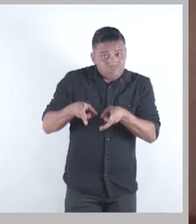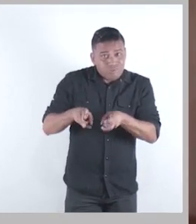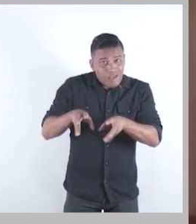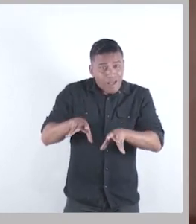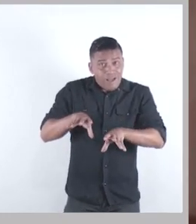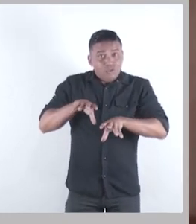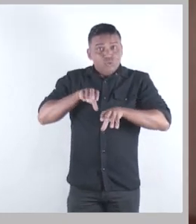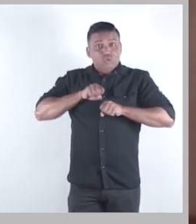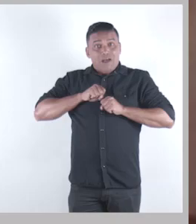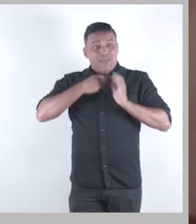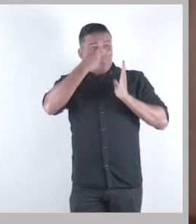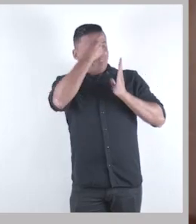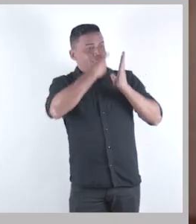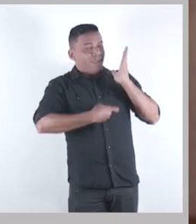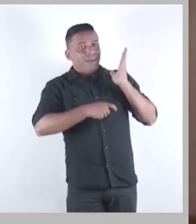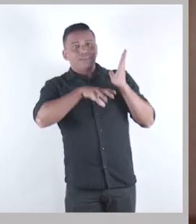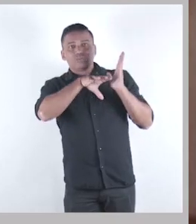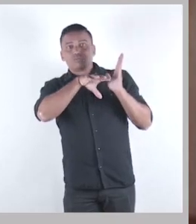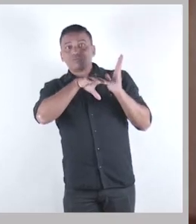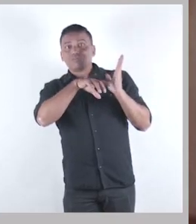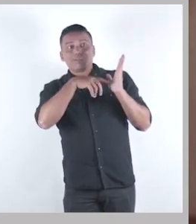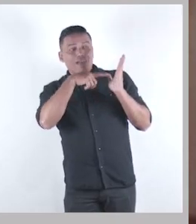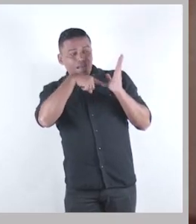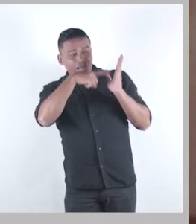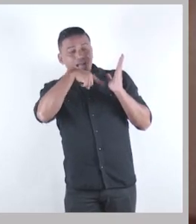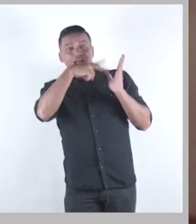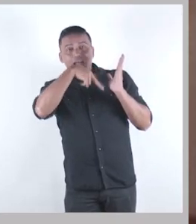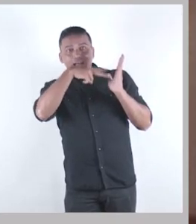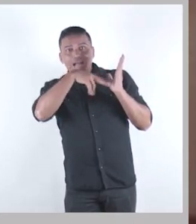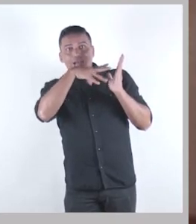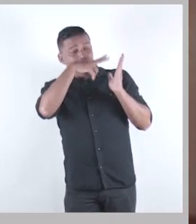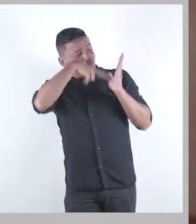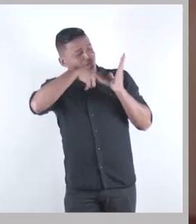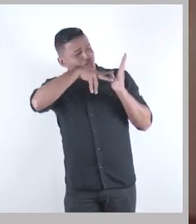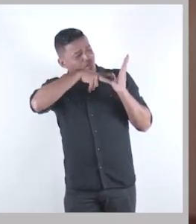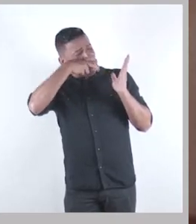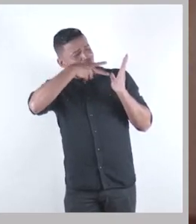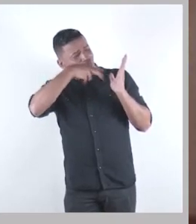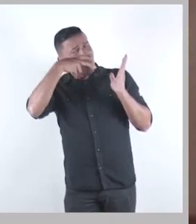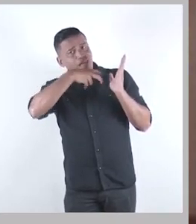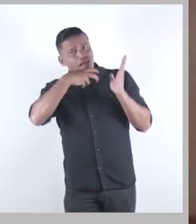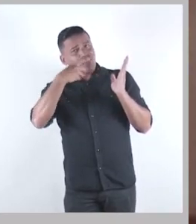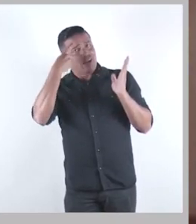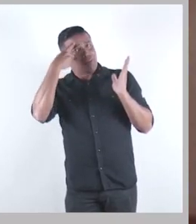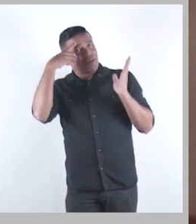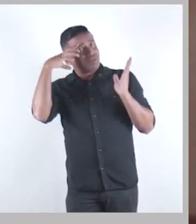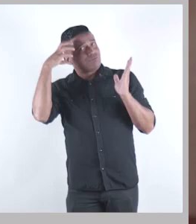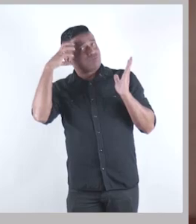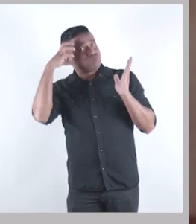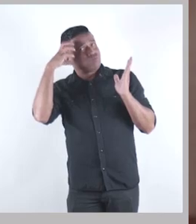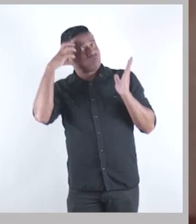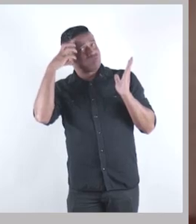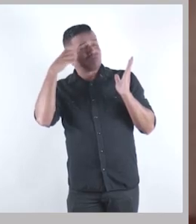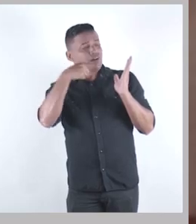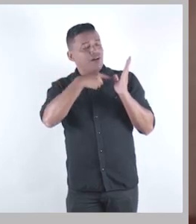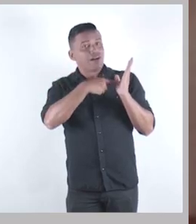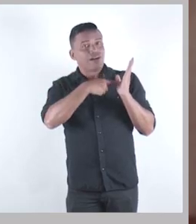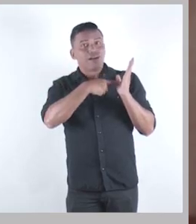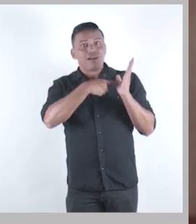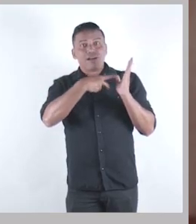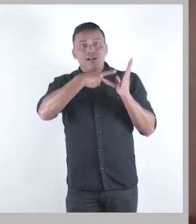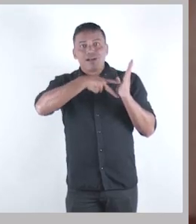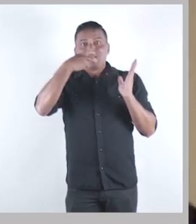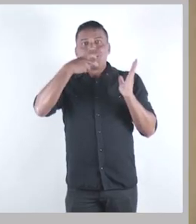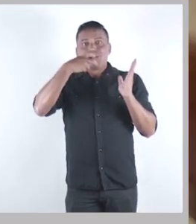os textos e com os seus conteúdos, possa captar o conteúdo de um texto, processar na sua cabeça e